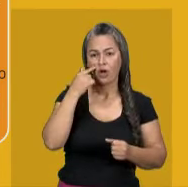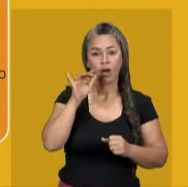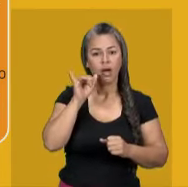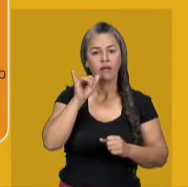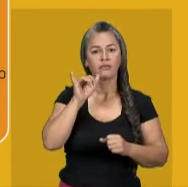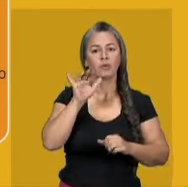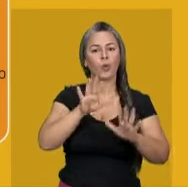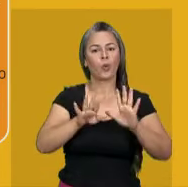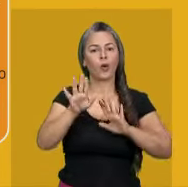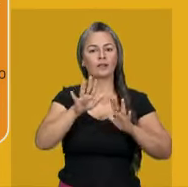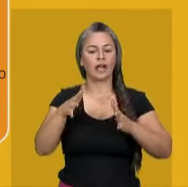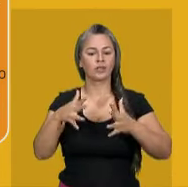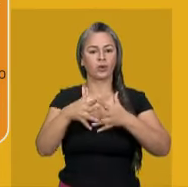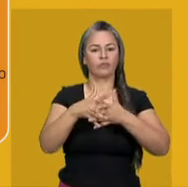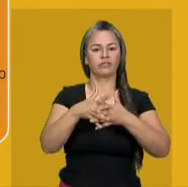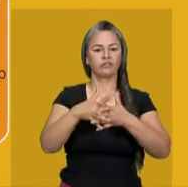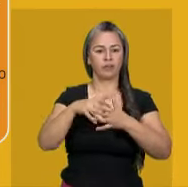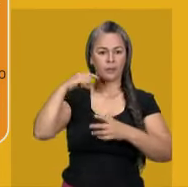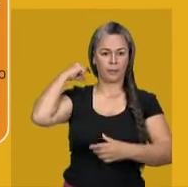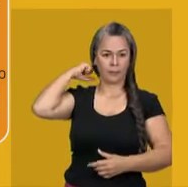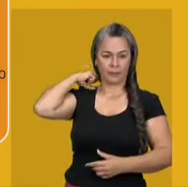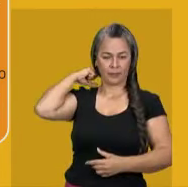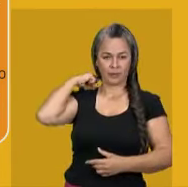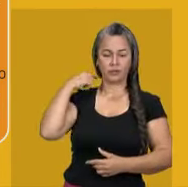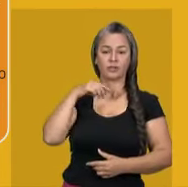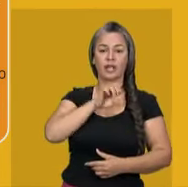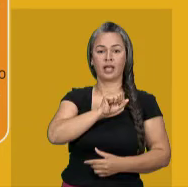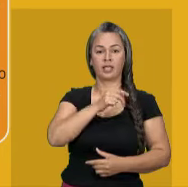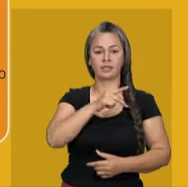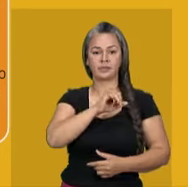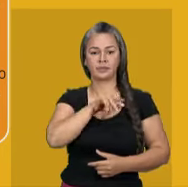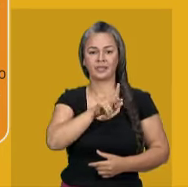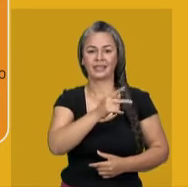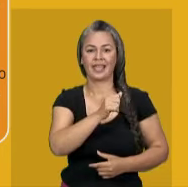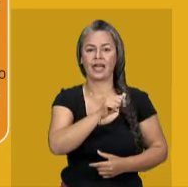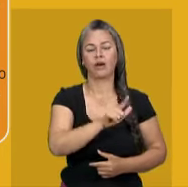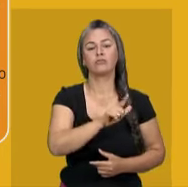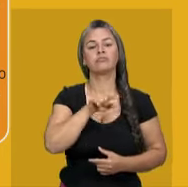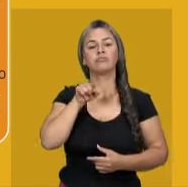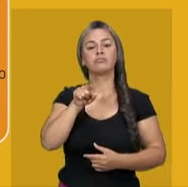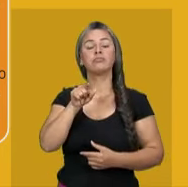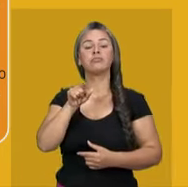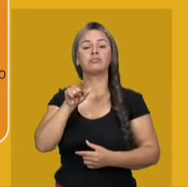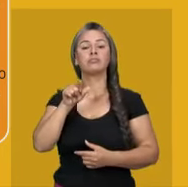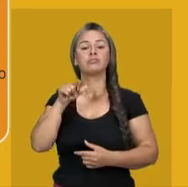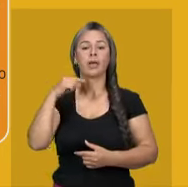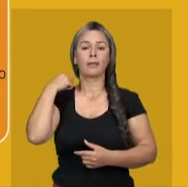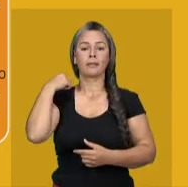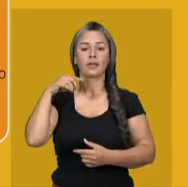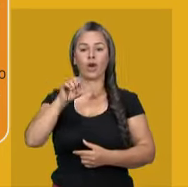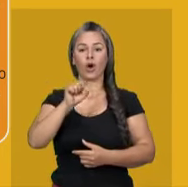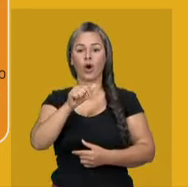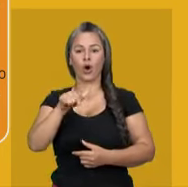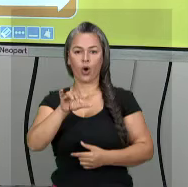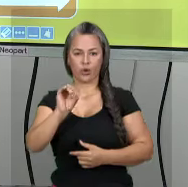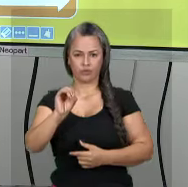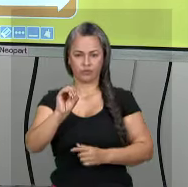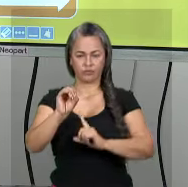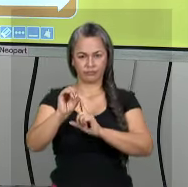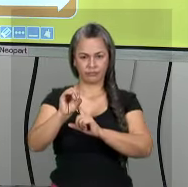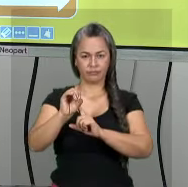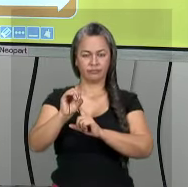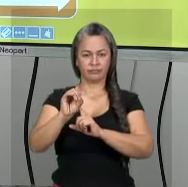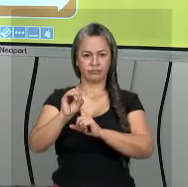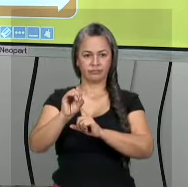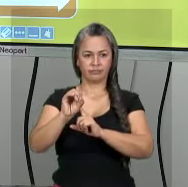medula espinhal com a medula óssea. A medula óssea, ela está no interior dos ossos longos do corpo, como, por